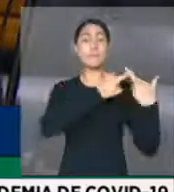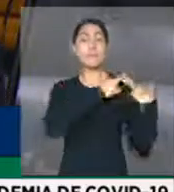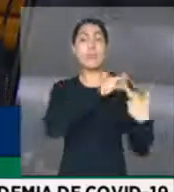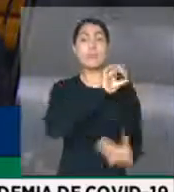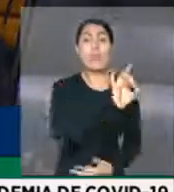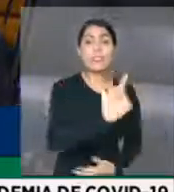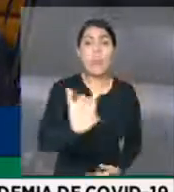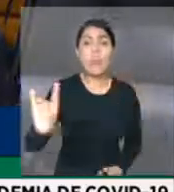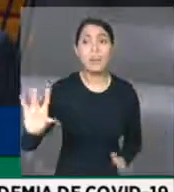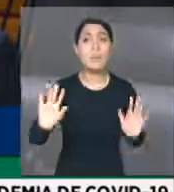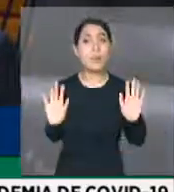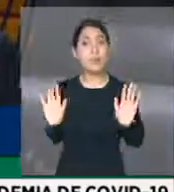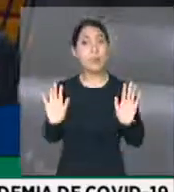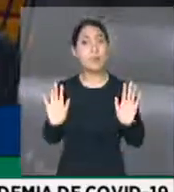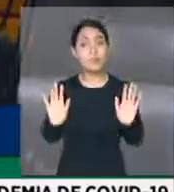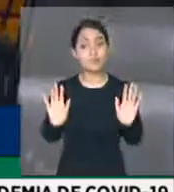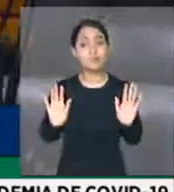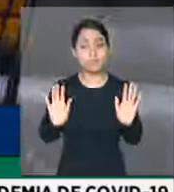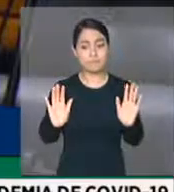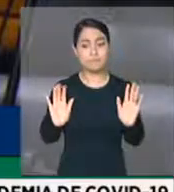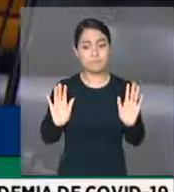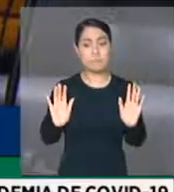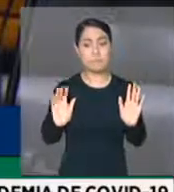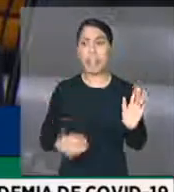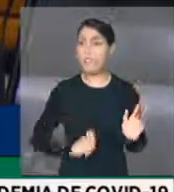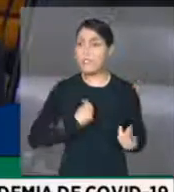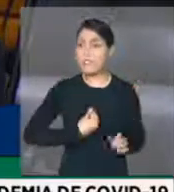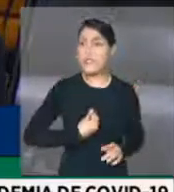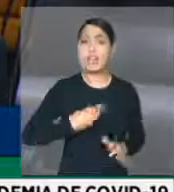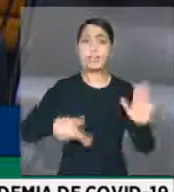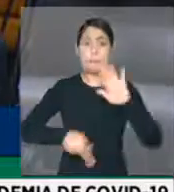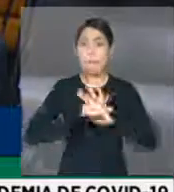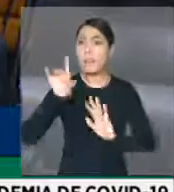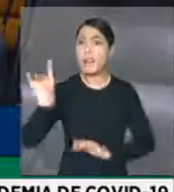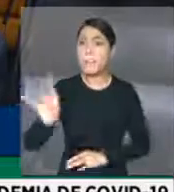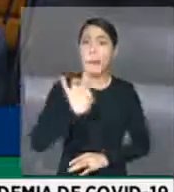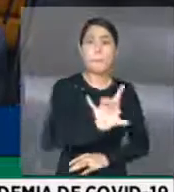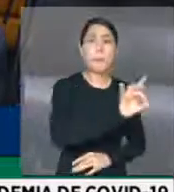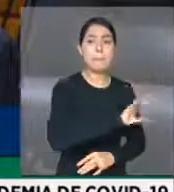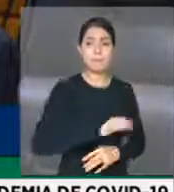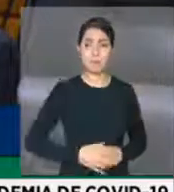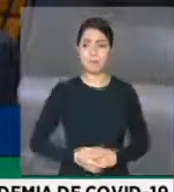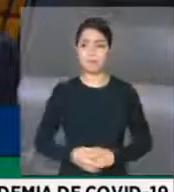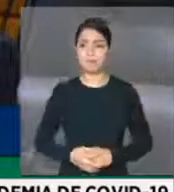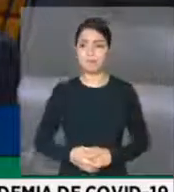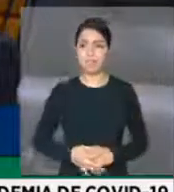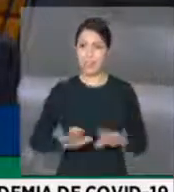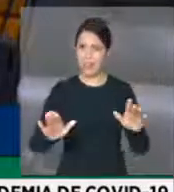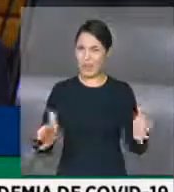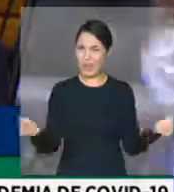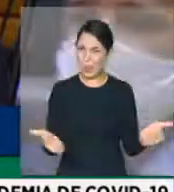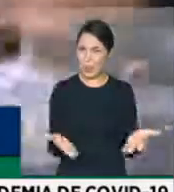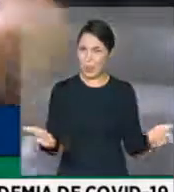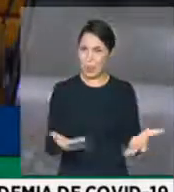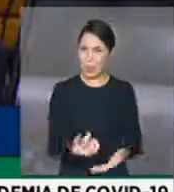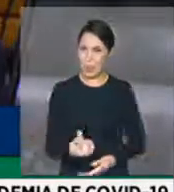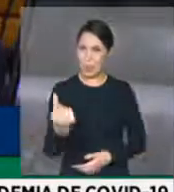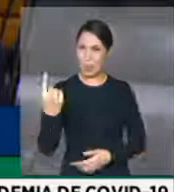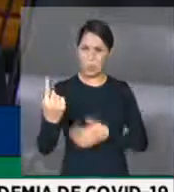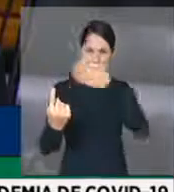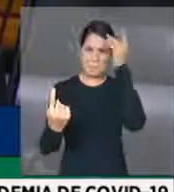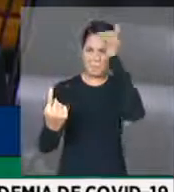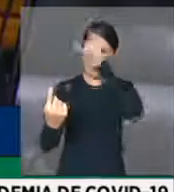um. Na sua própria propriedade, um síndico poder inibir,